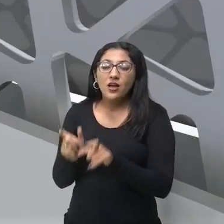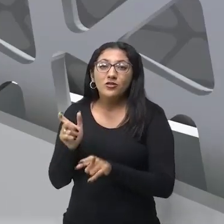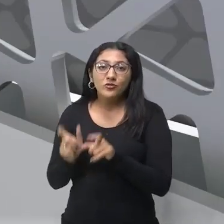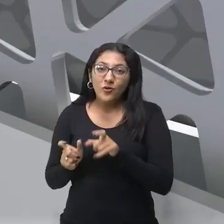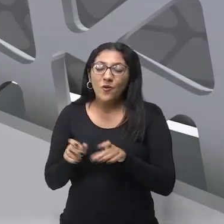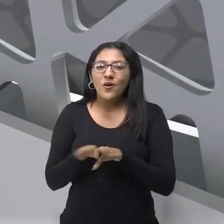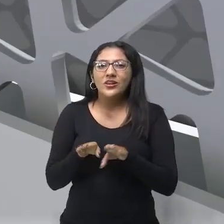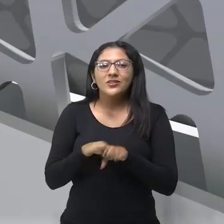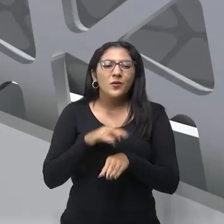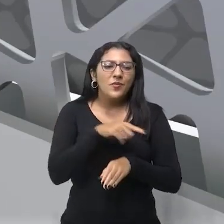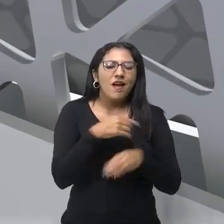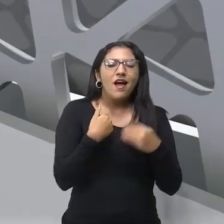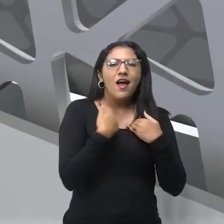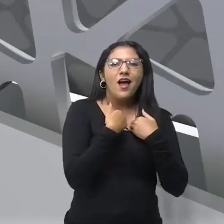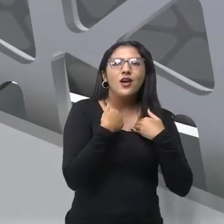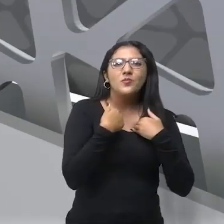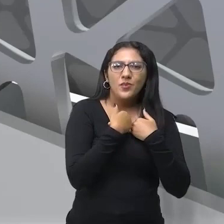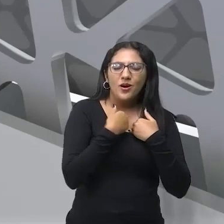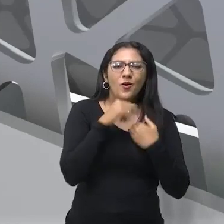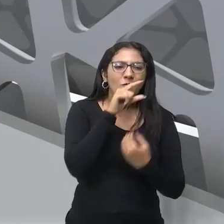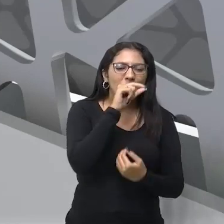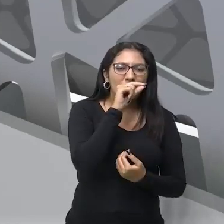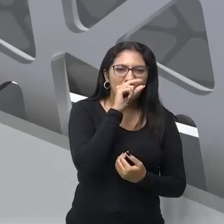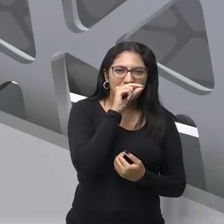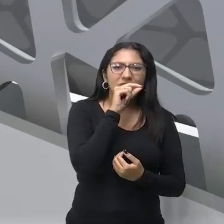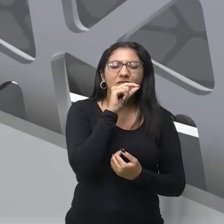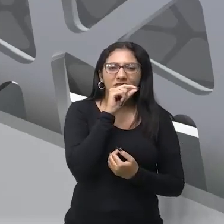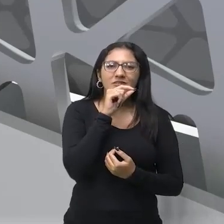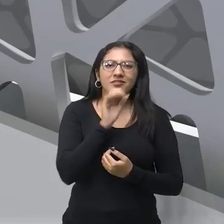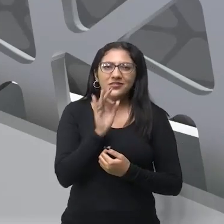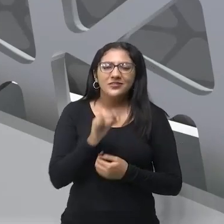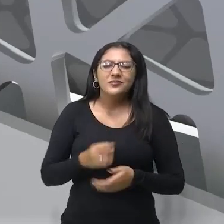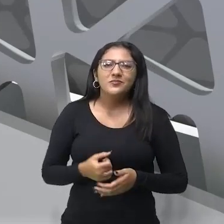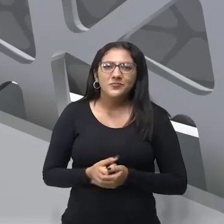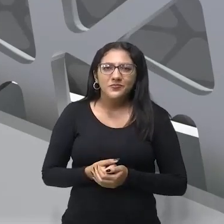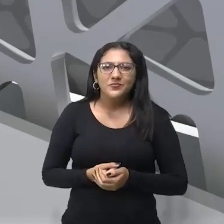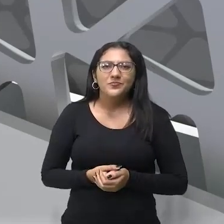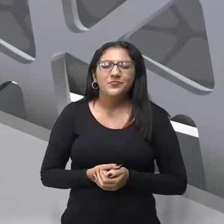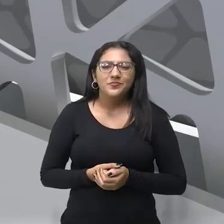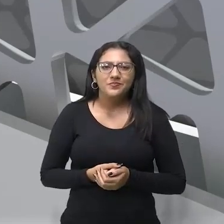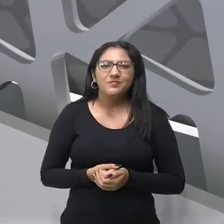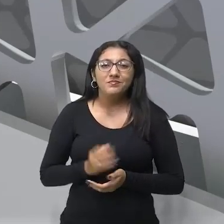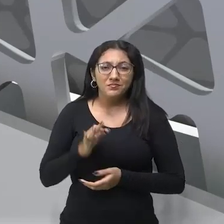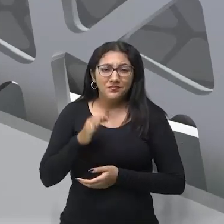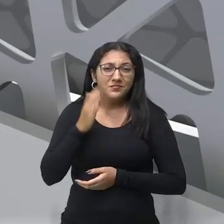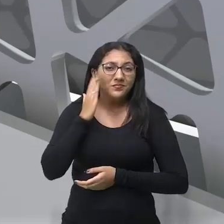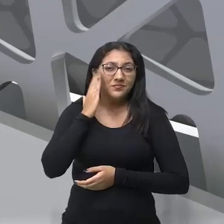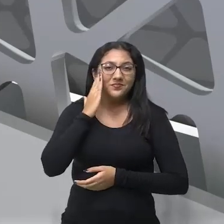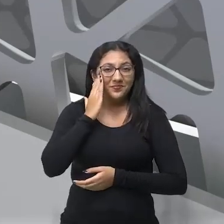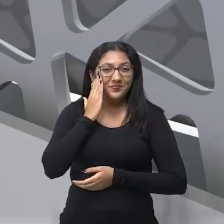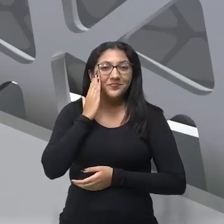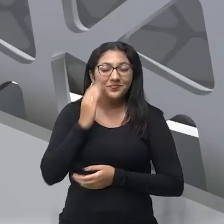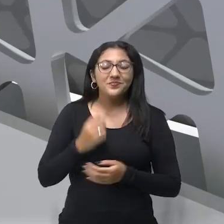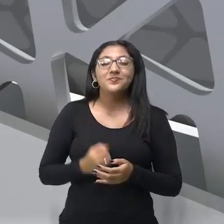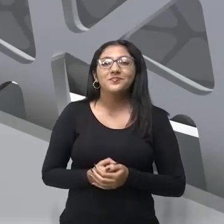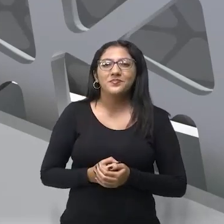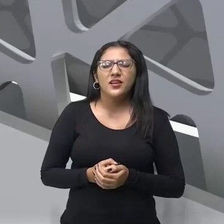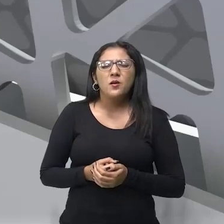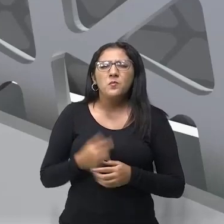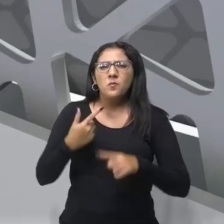para diferentes seres, vamos dizer assim, para pássaros e para seres humanos, no caso das casas. Correto?